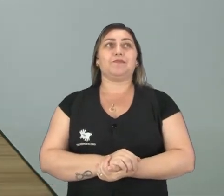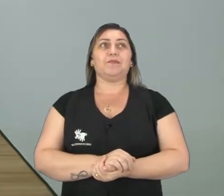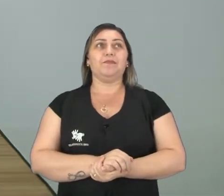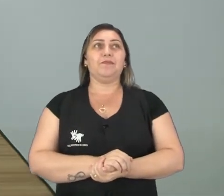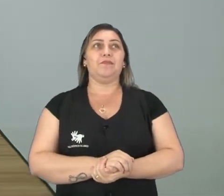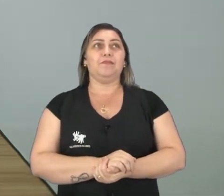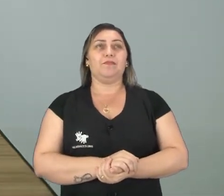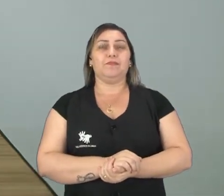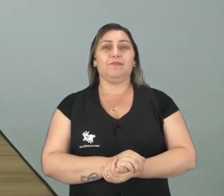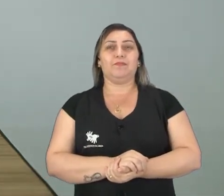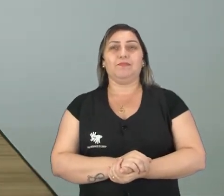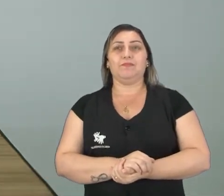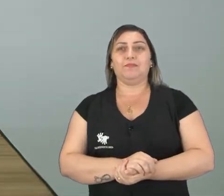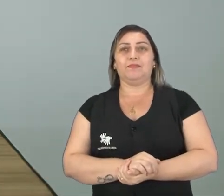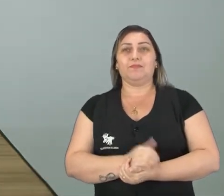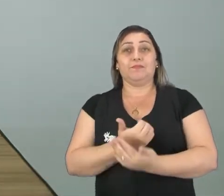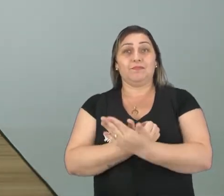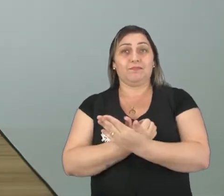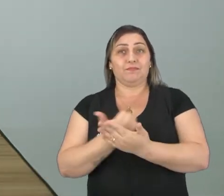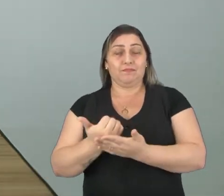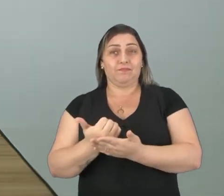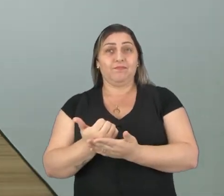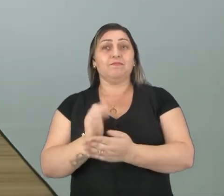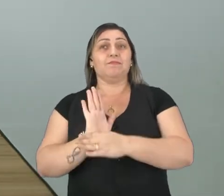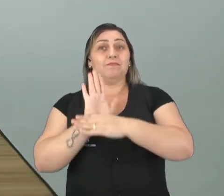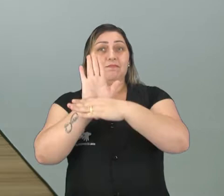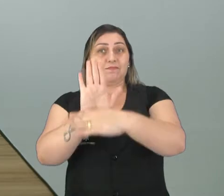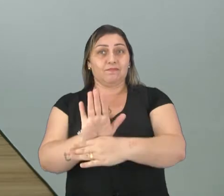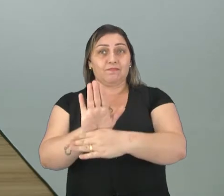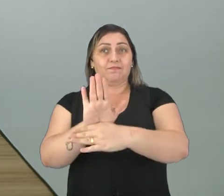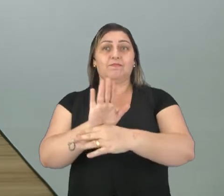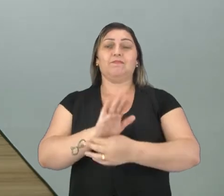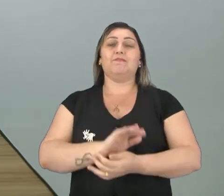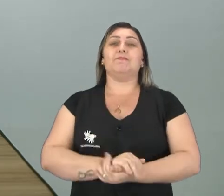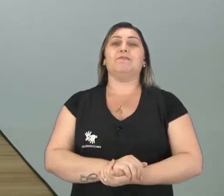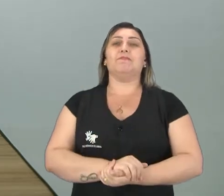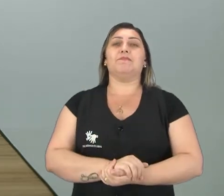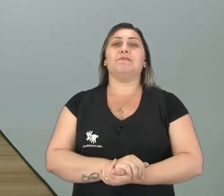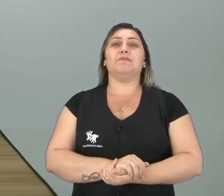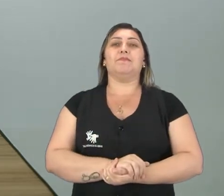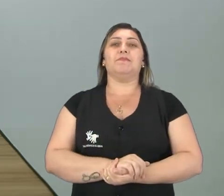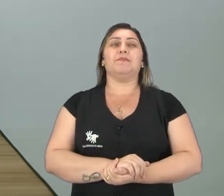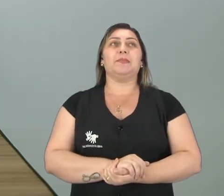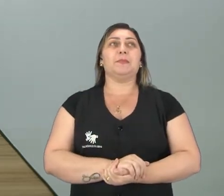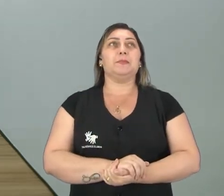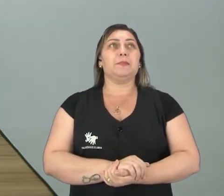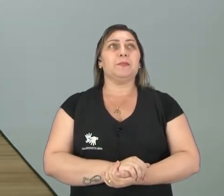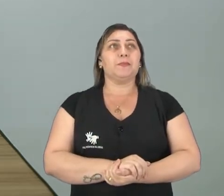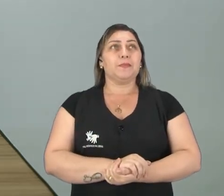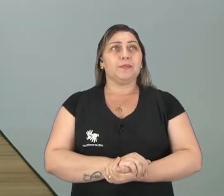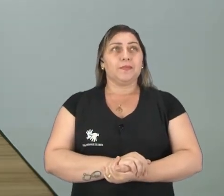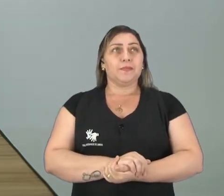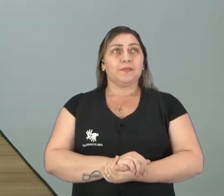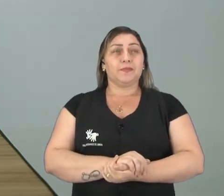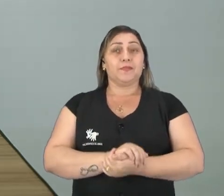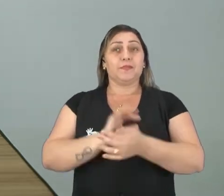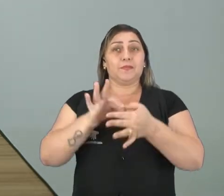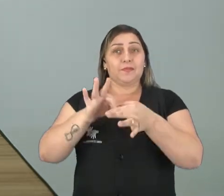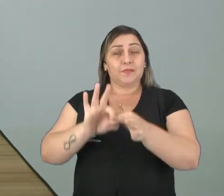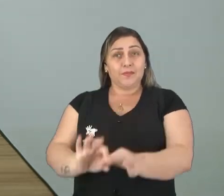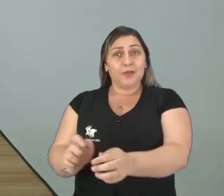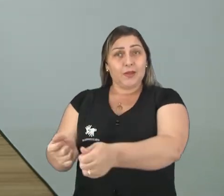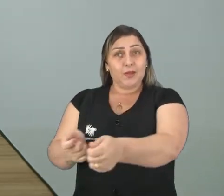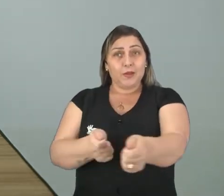certo? Não é uma ação aqui que vem ajudar. Vamos para a próxima.